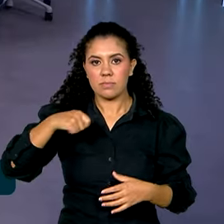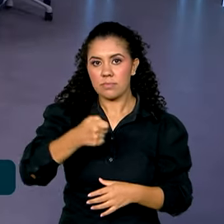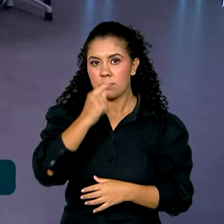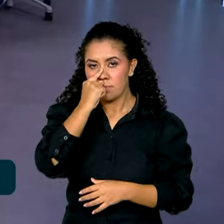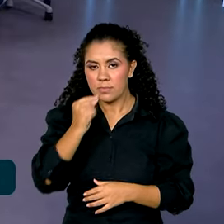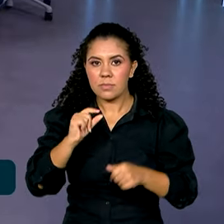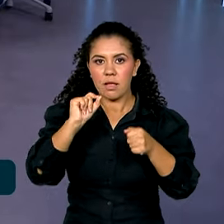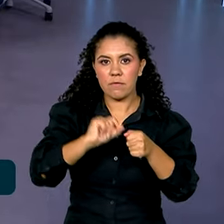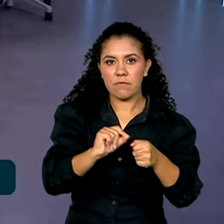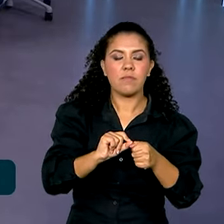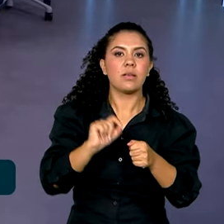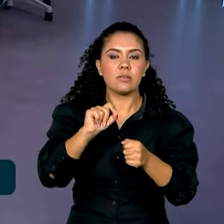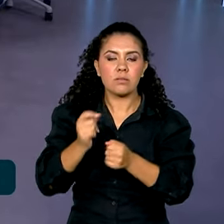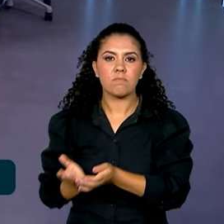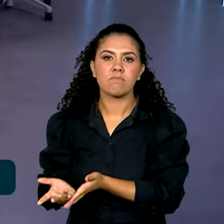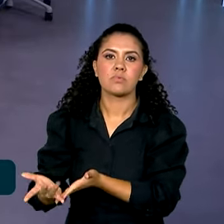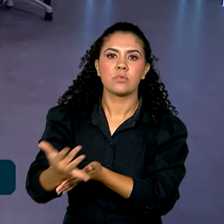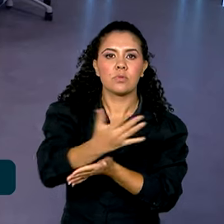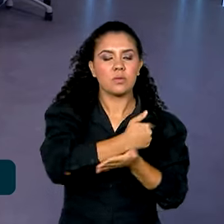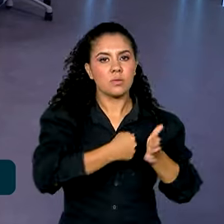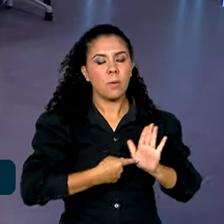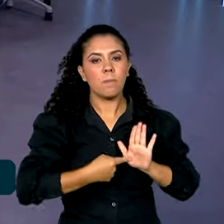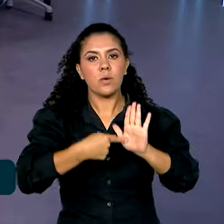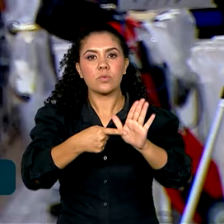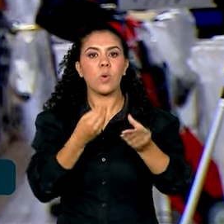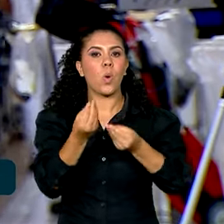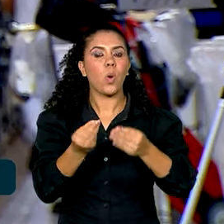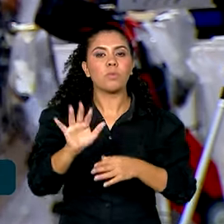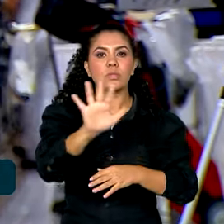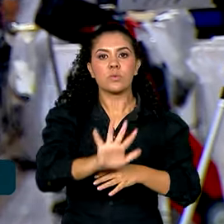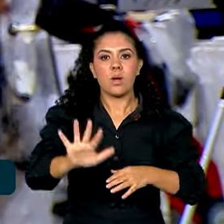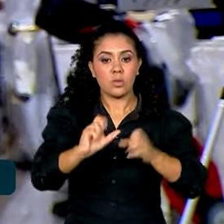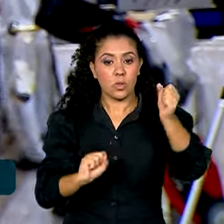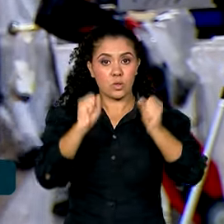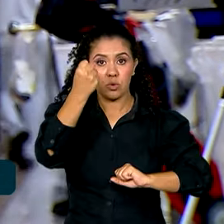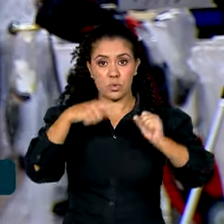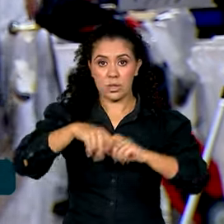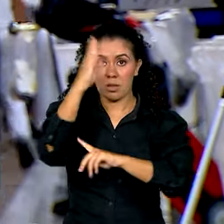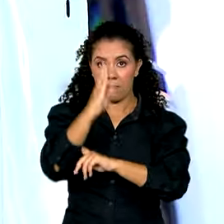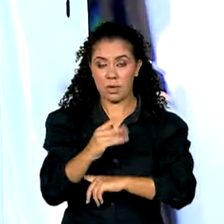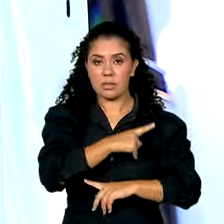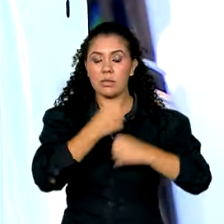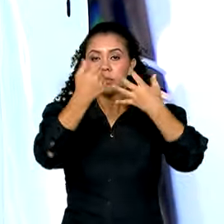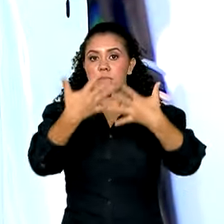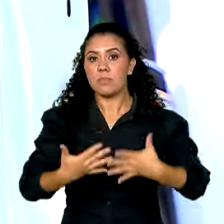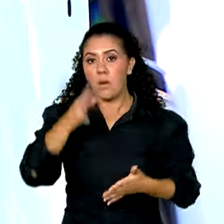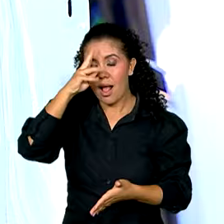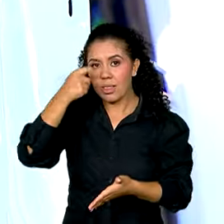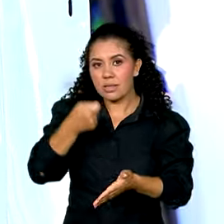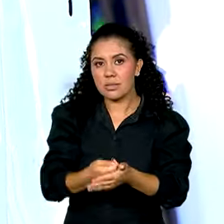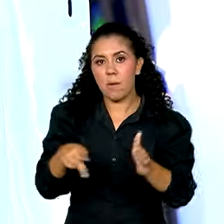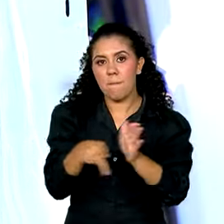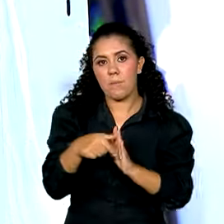fez um balanço do cenário econômico e da situação da indústria no Brasil. Alckmin destacou as recentes medidas do governo